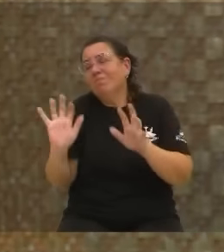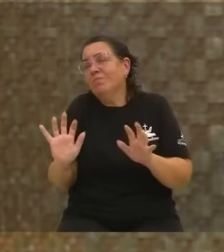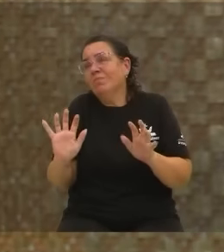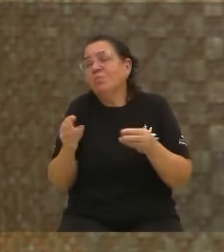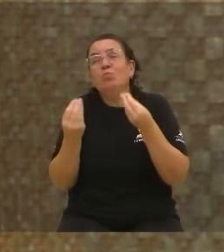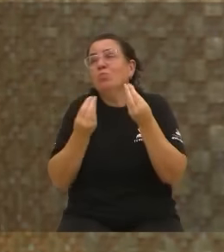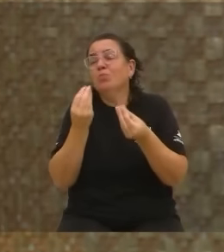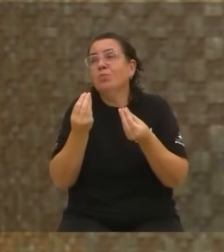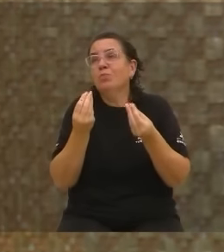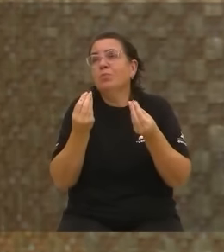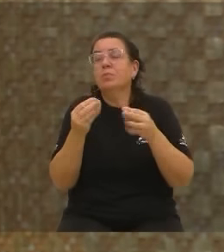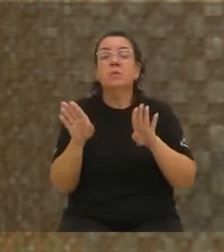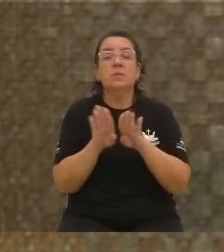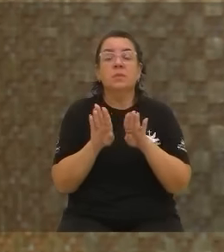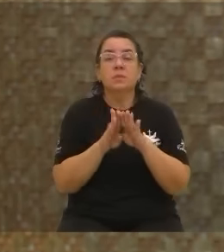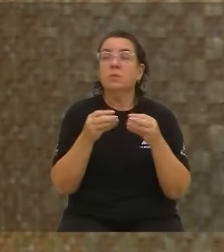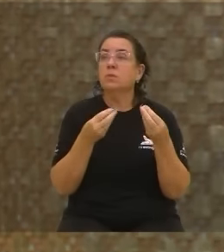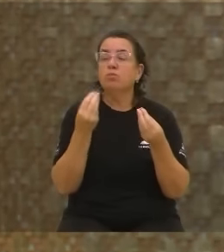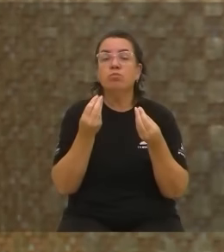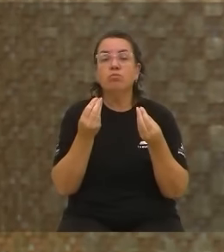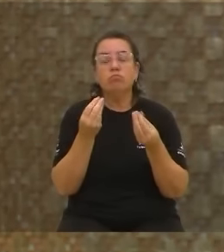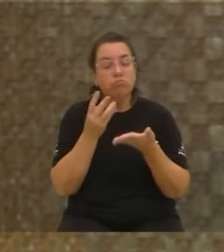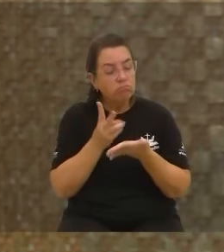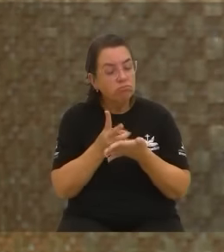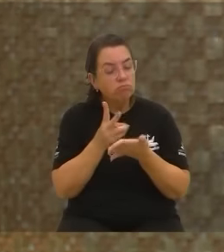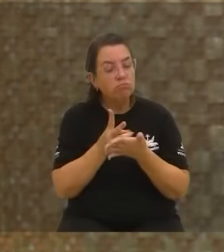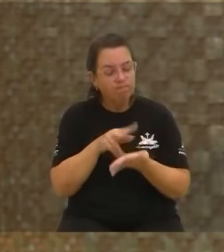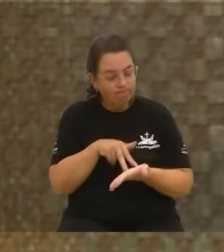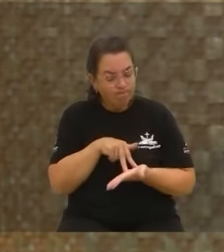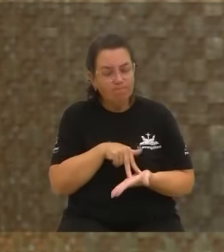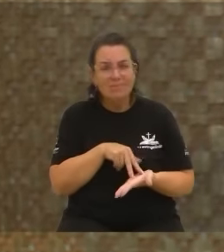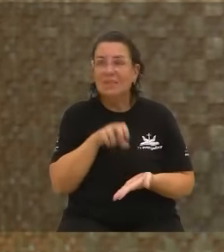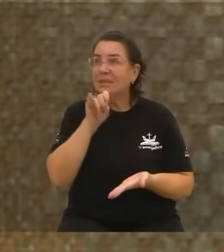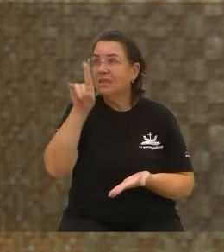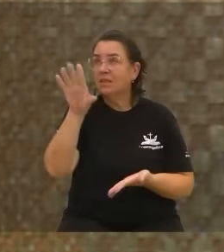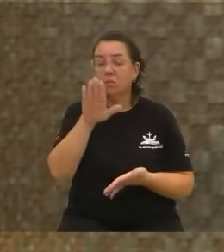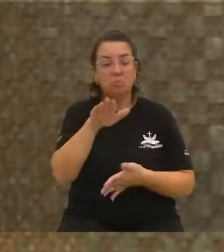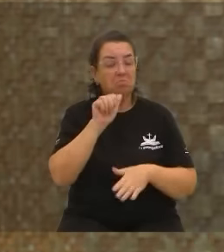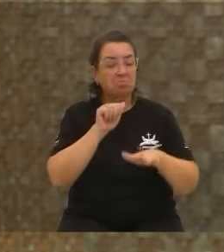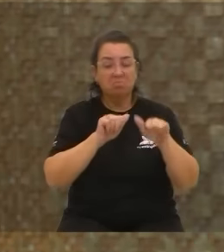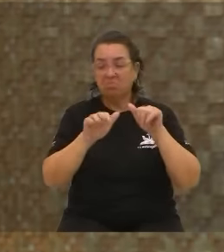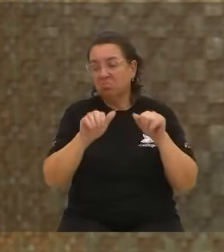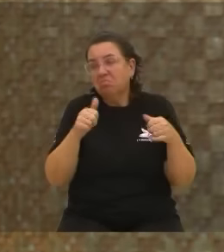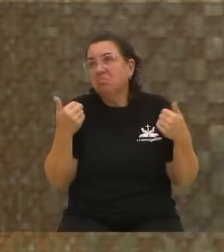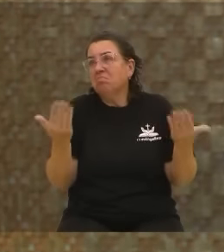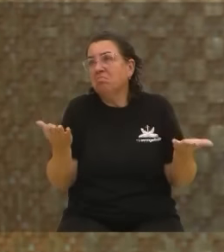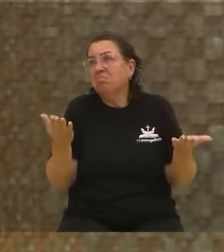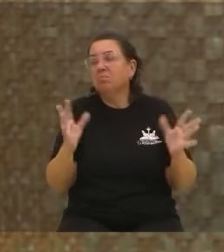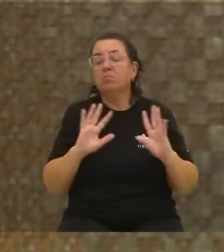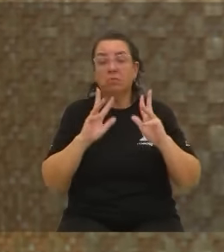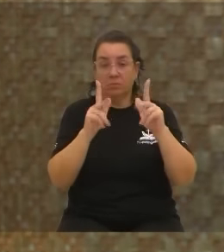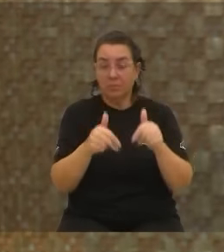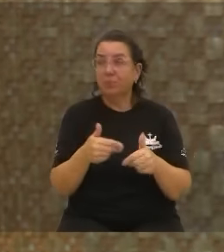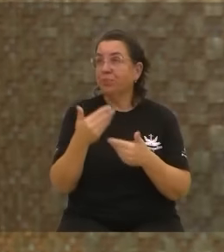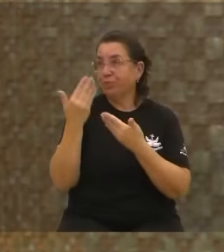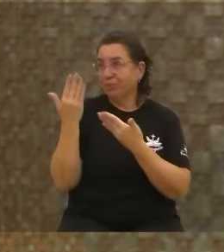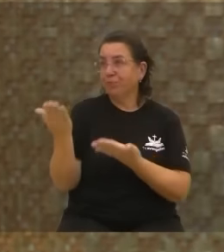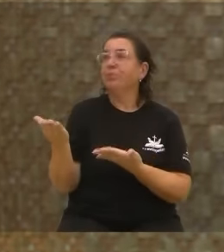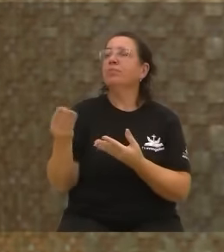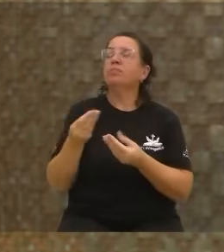como poderia ser mantida, se por ti não fosse chamada? A todos, porém,